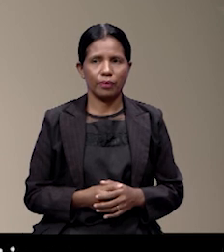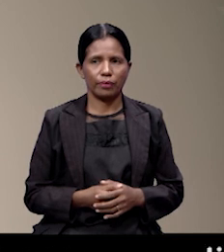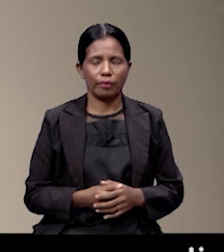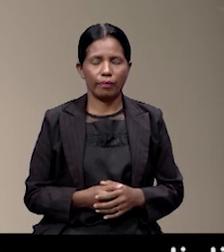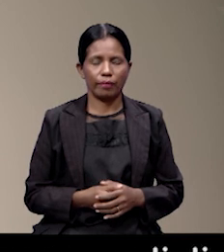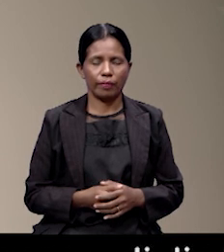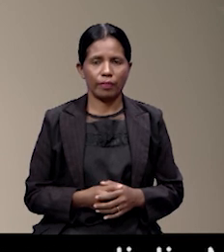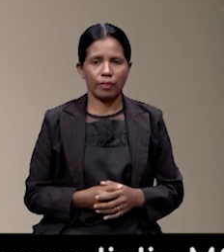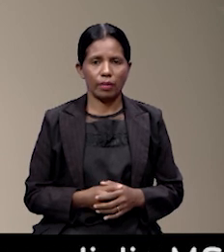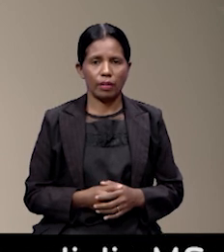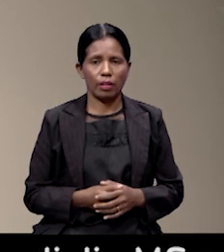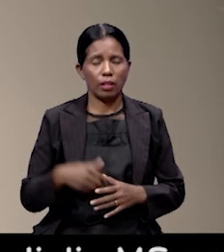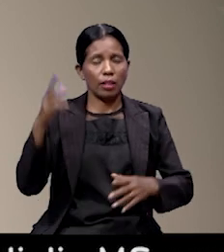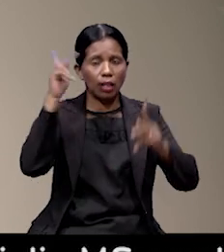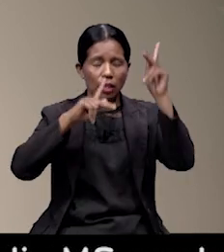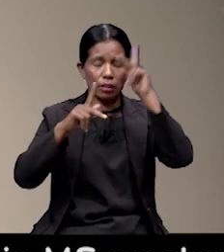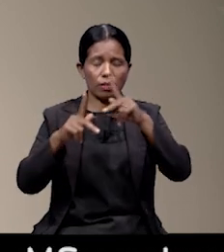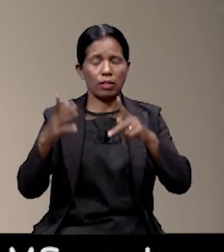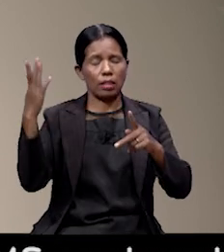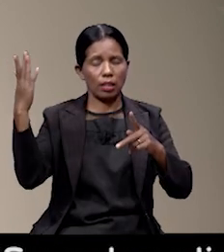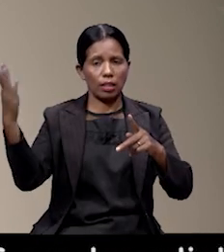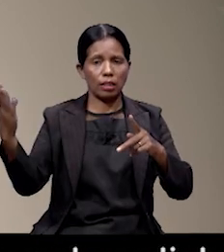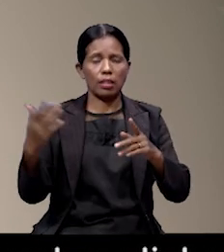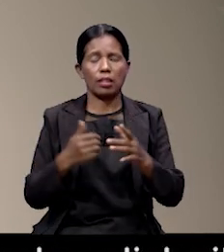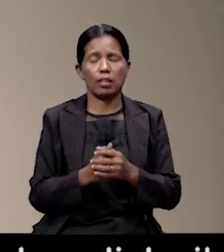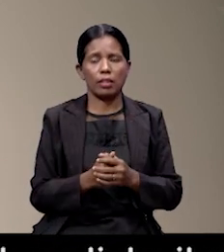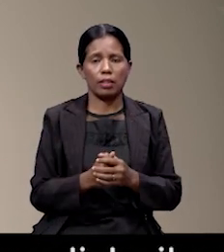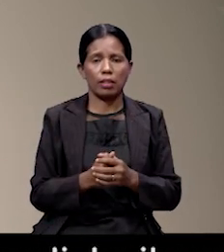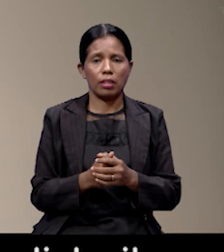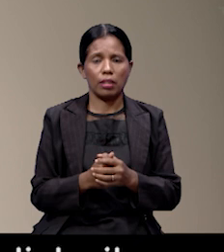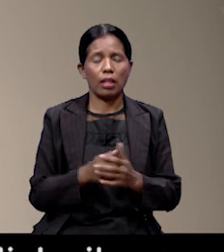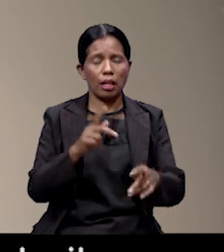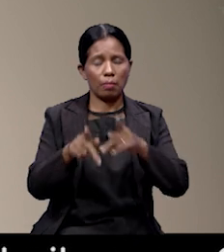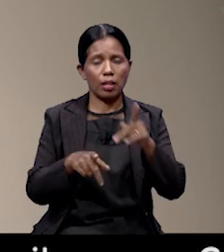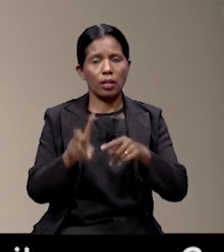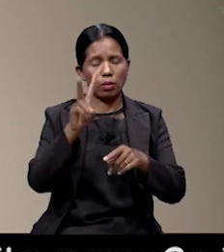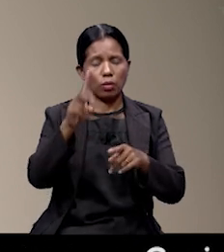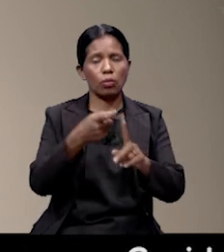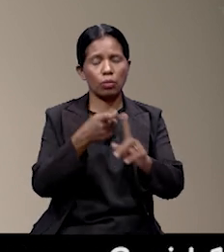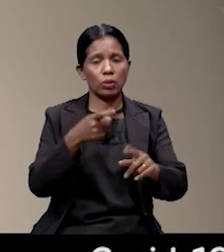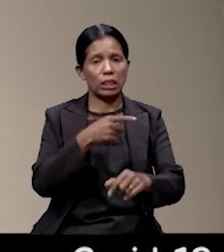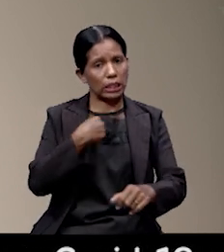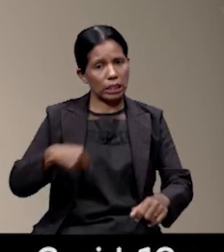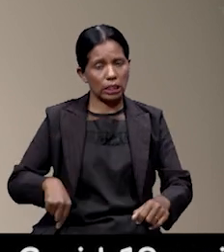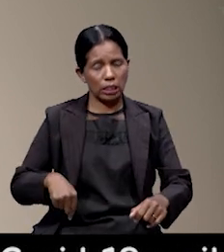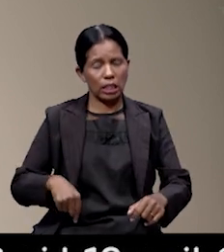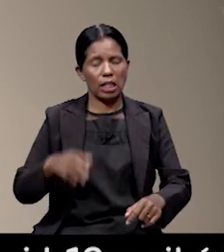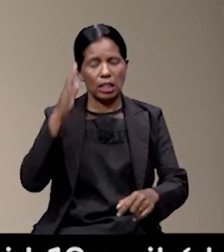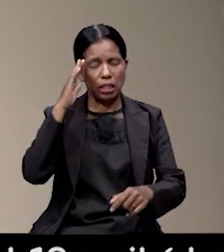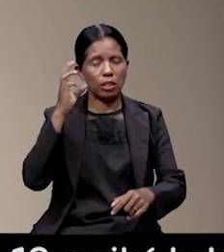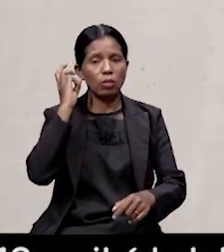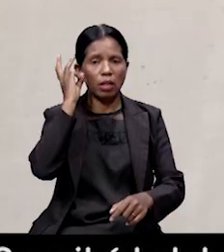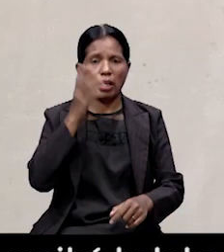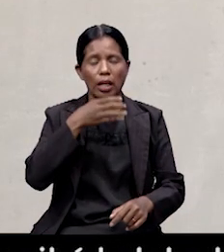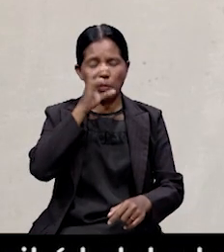Incidente ne acontece ia ter sadadersan ia are hu di laram. Sidetau estrangeiro na ingrua ne hu sinasaun China no desconfia hemutu